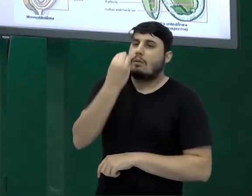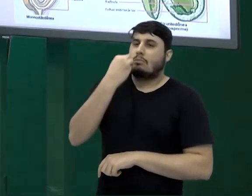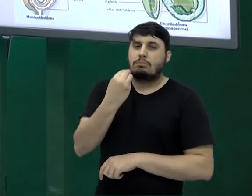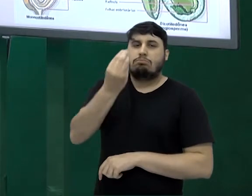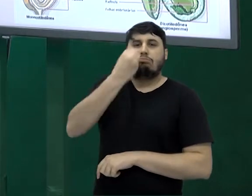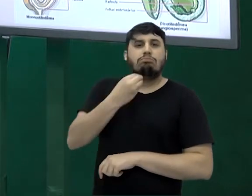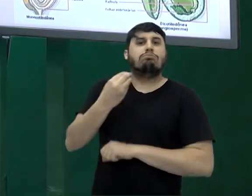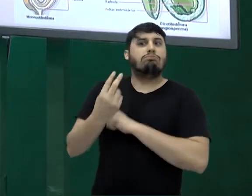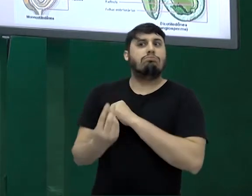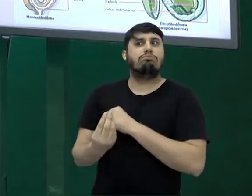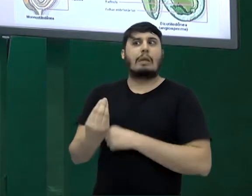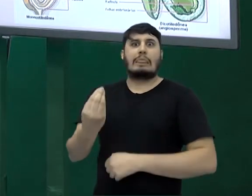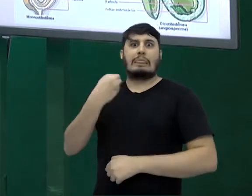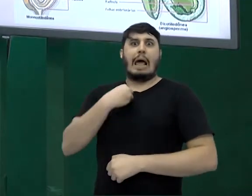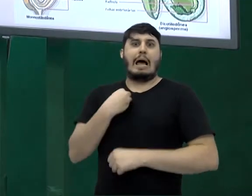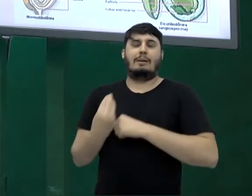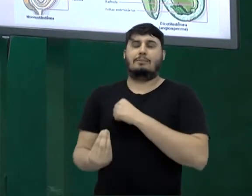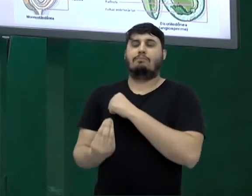ela permite, ó,